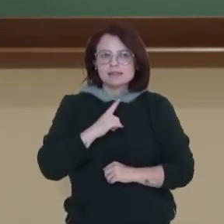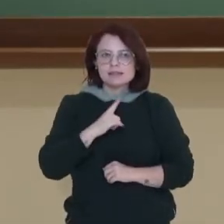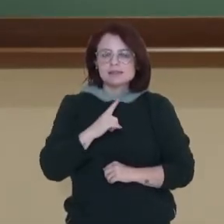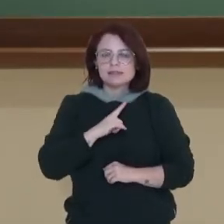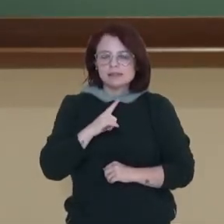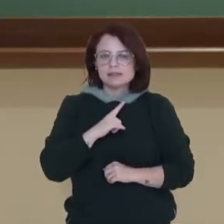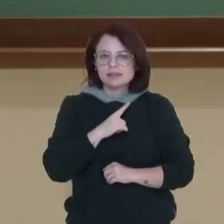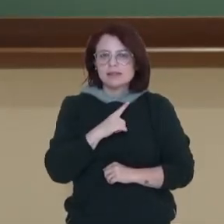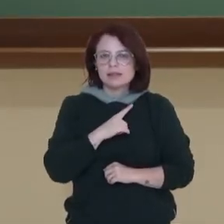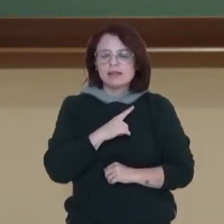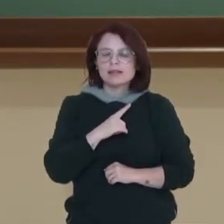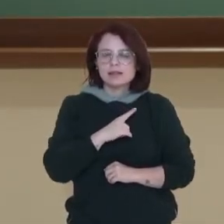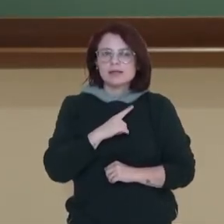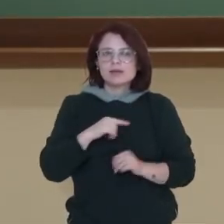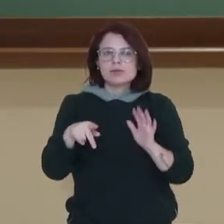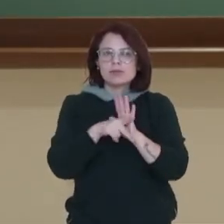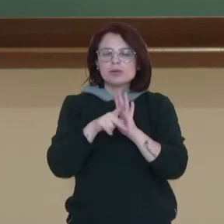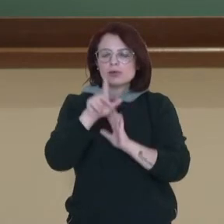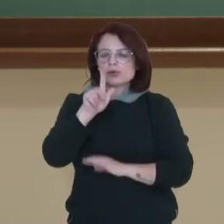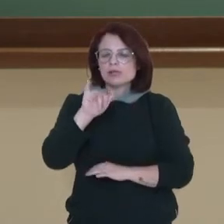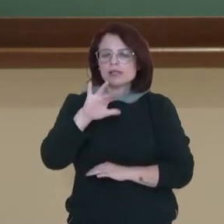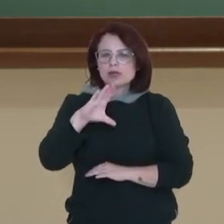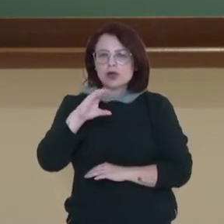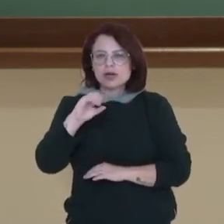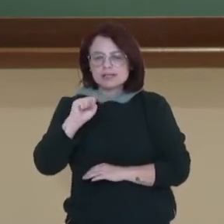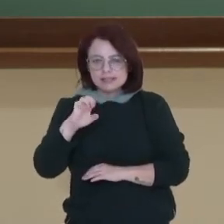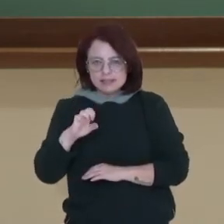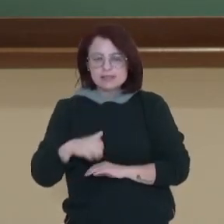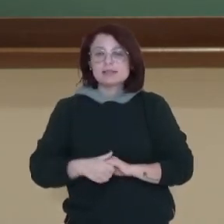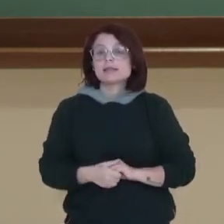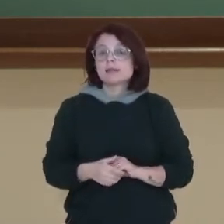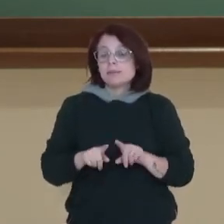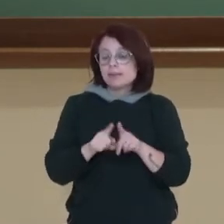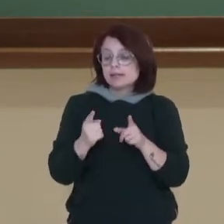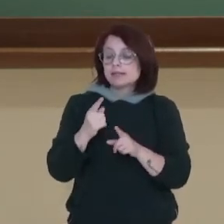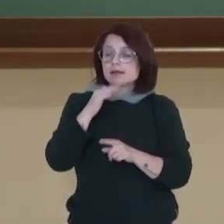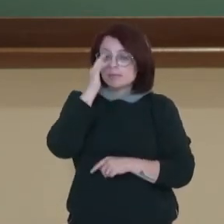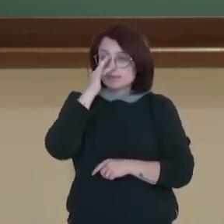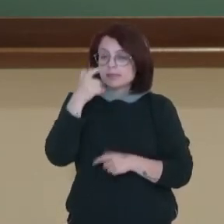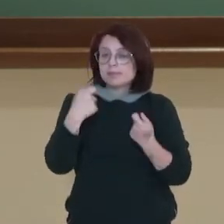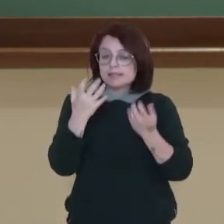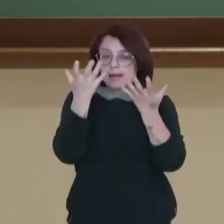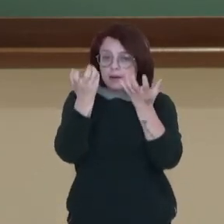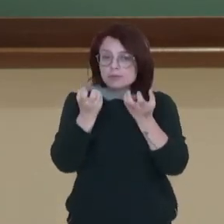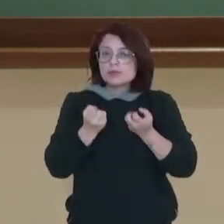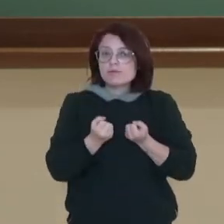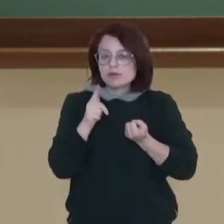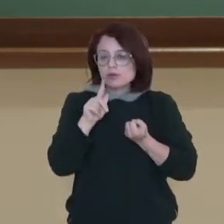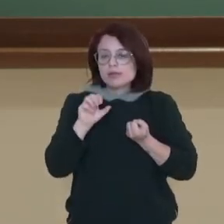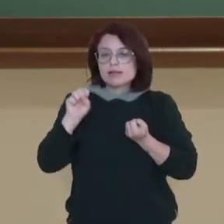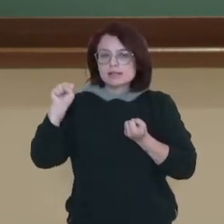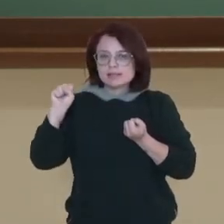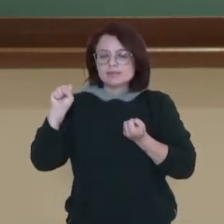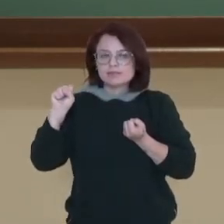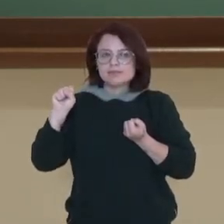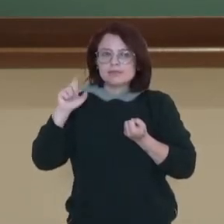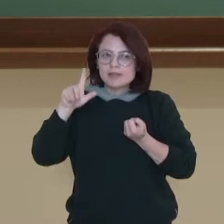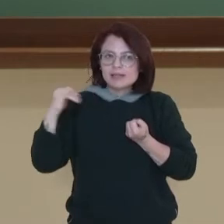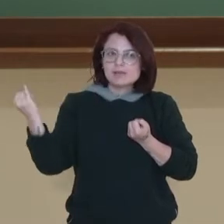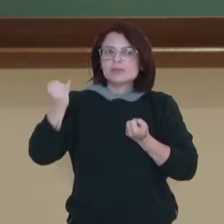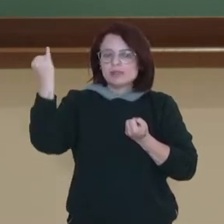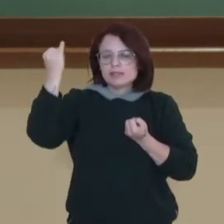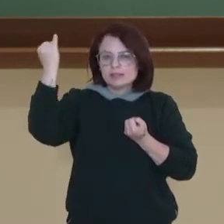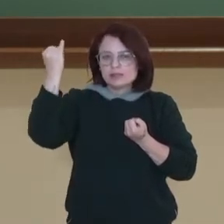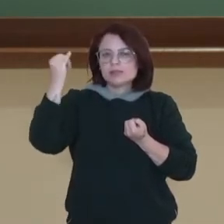do açúcar, né? Da glicose, só que para isso a planta precisa absorver um gás importantíssimo,